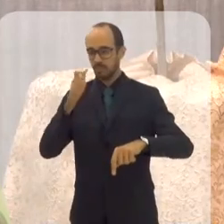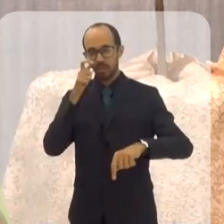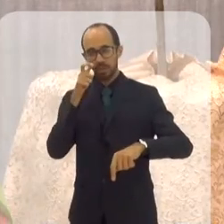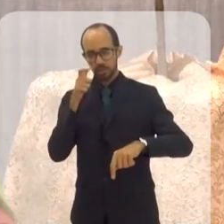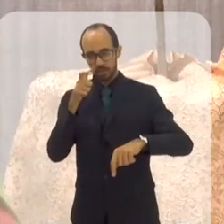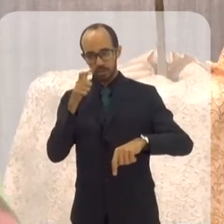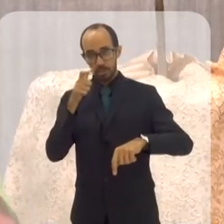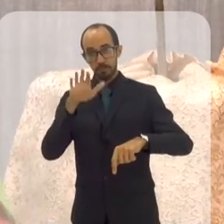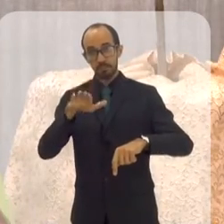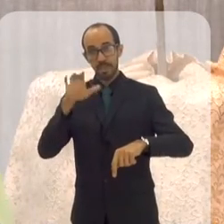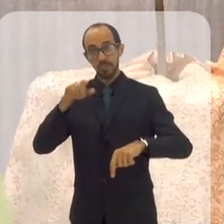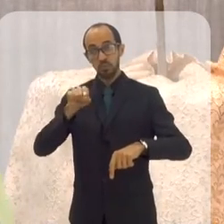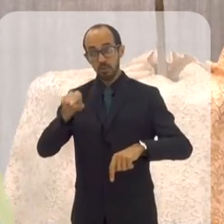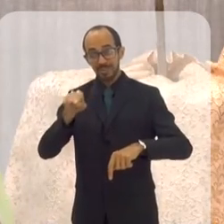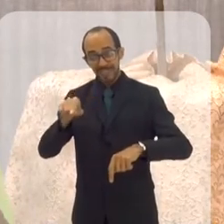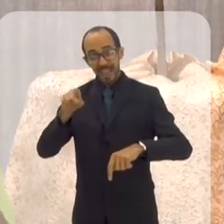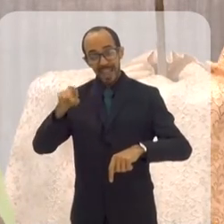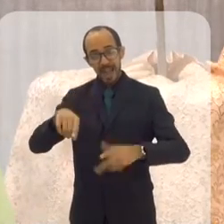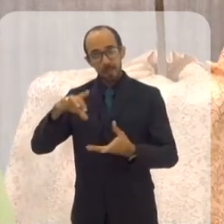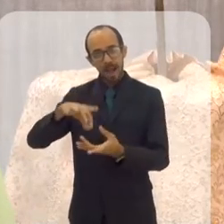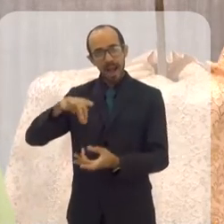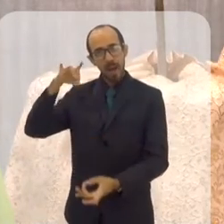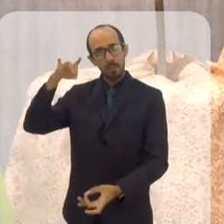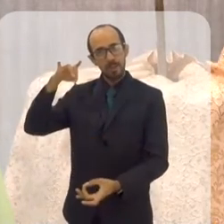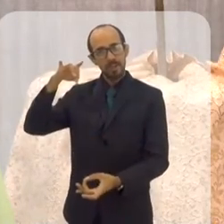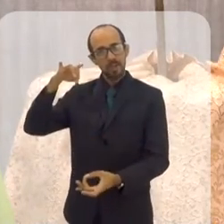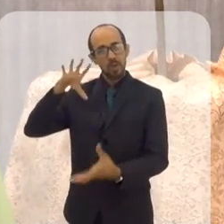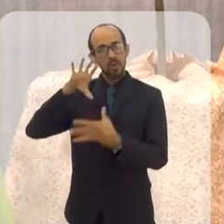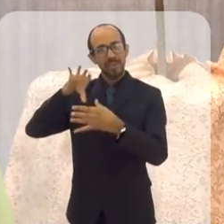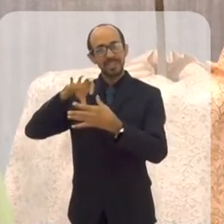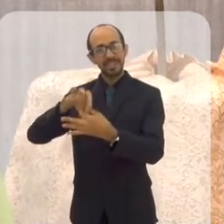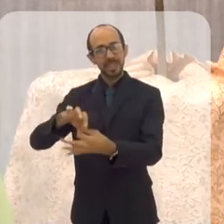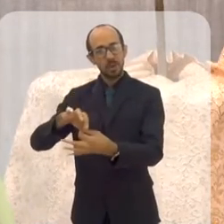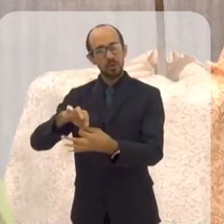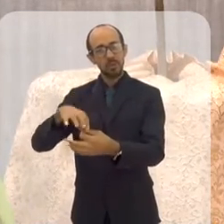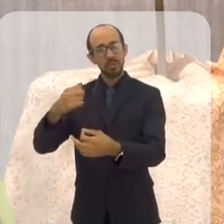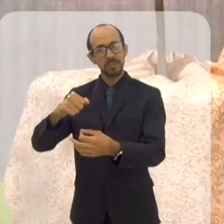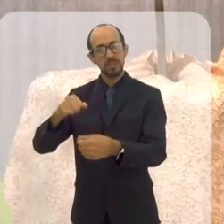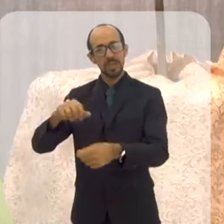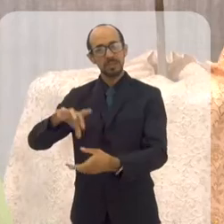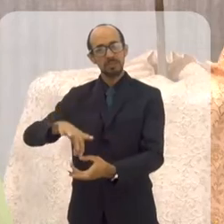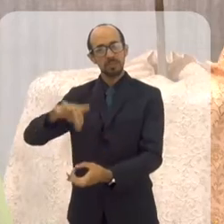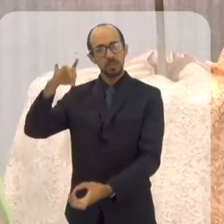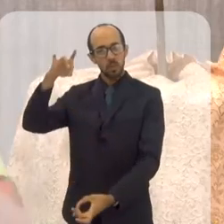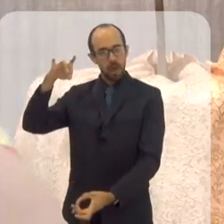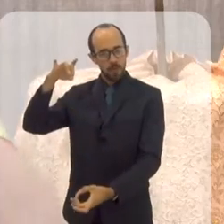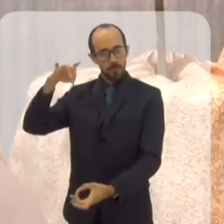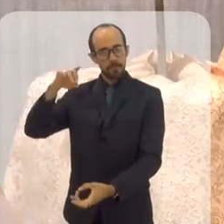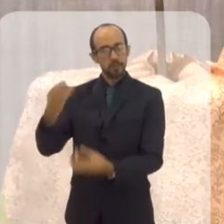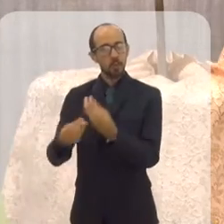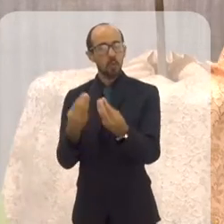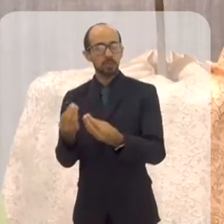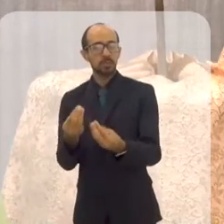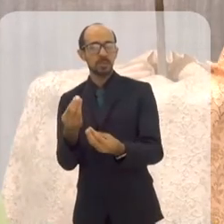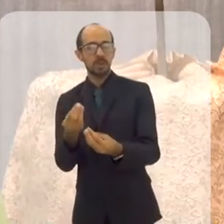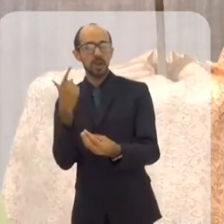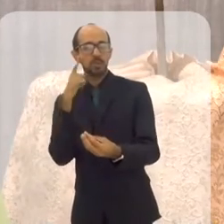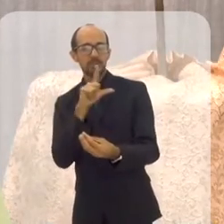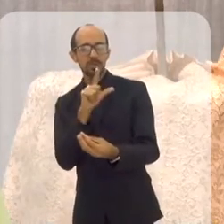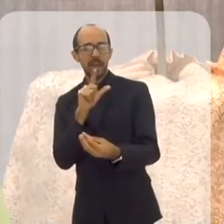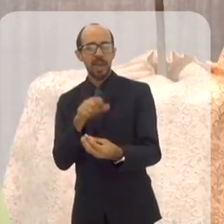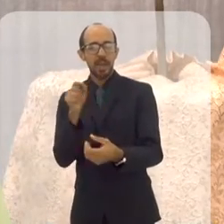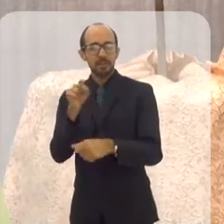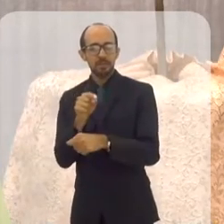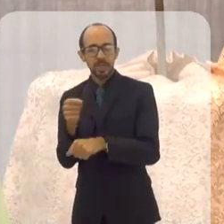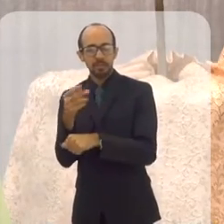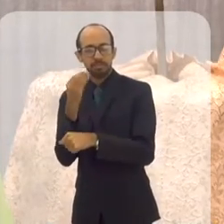afazeres e como você é uma alma a sua conexão não tem que ser material sua conexão tem que ser espiritual como é que você vai chegar lá